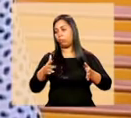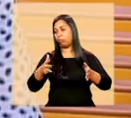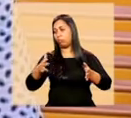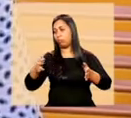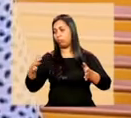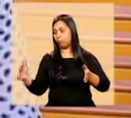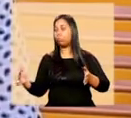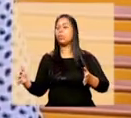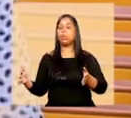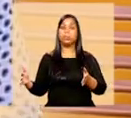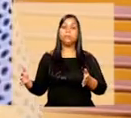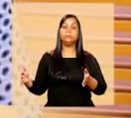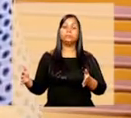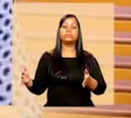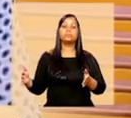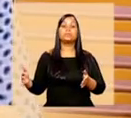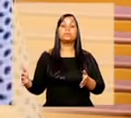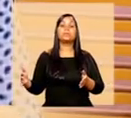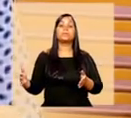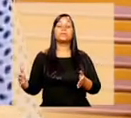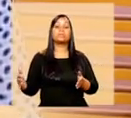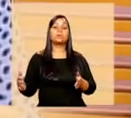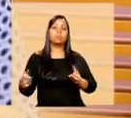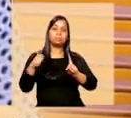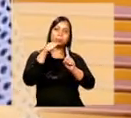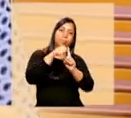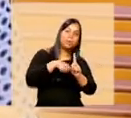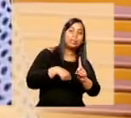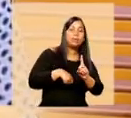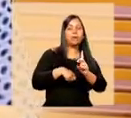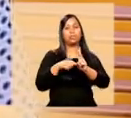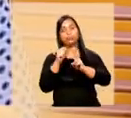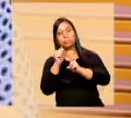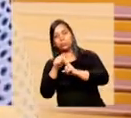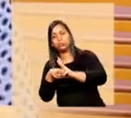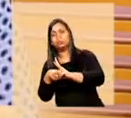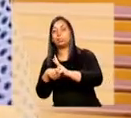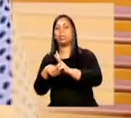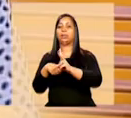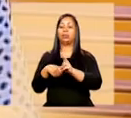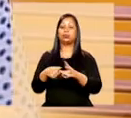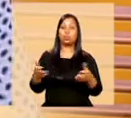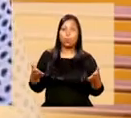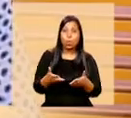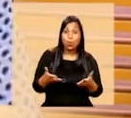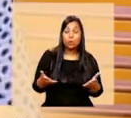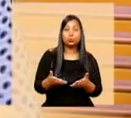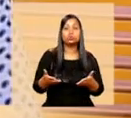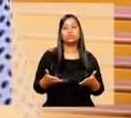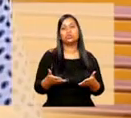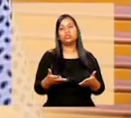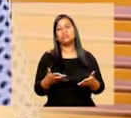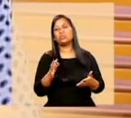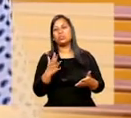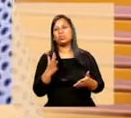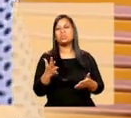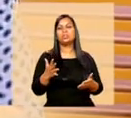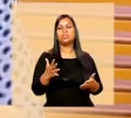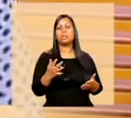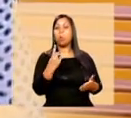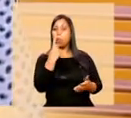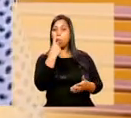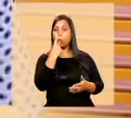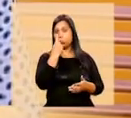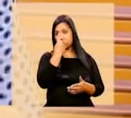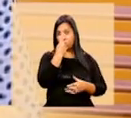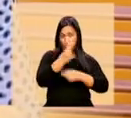se alongando esse acompanhamento, né? 1 mês, 2, e hoje eu vou 2